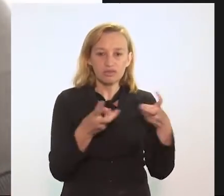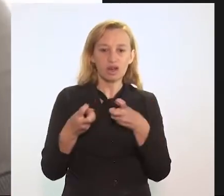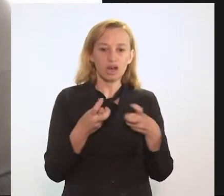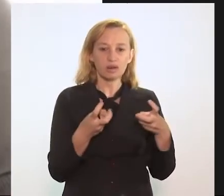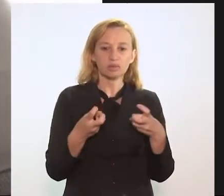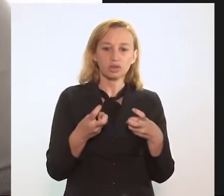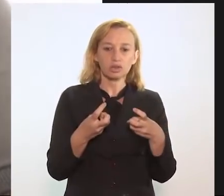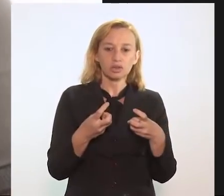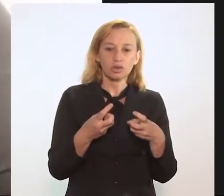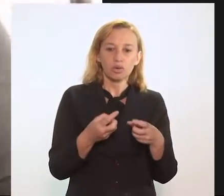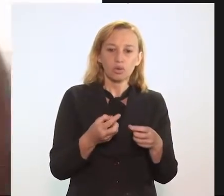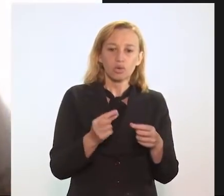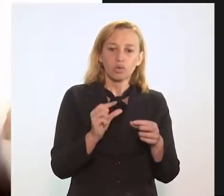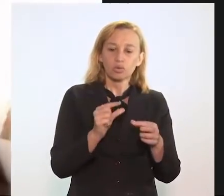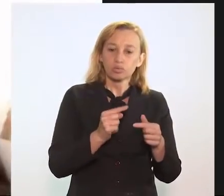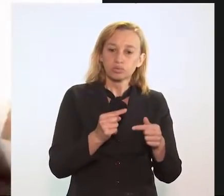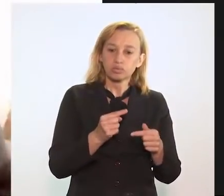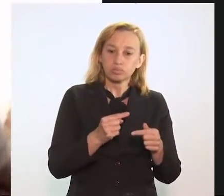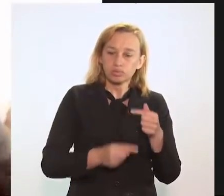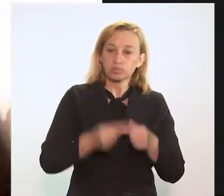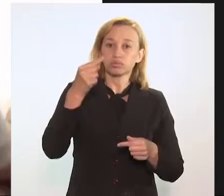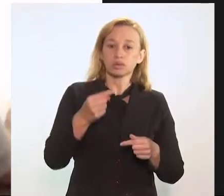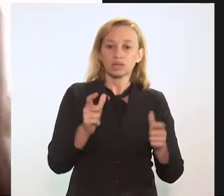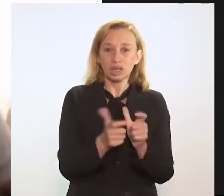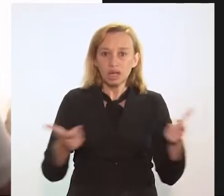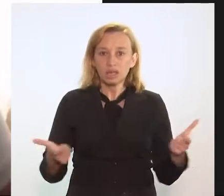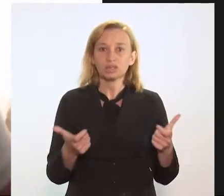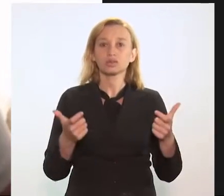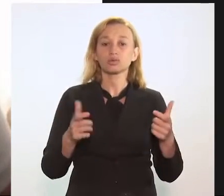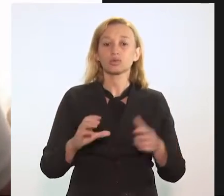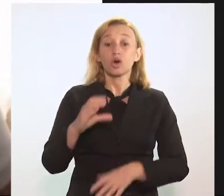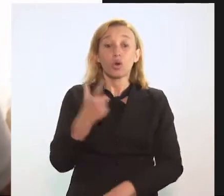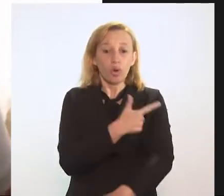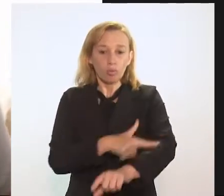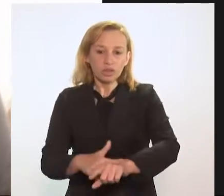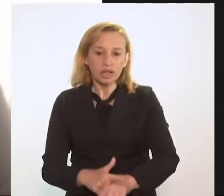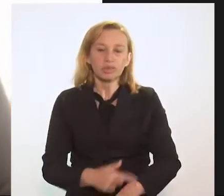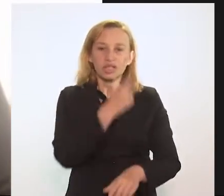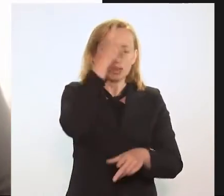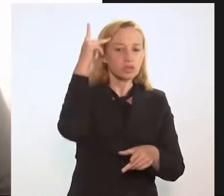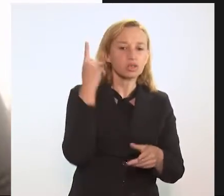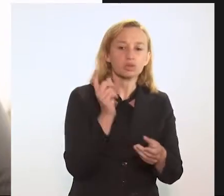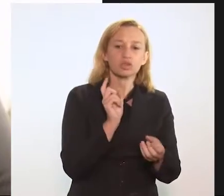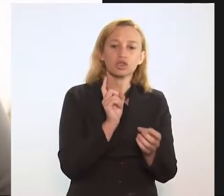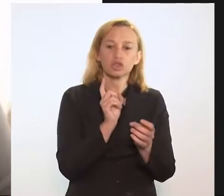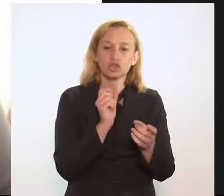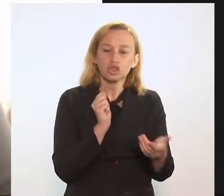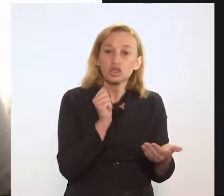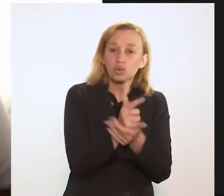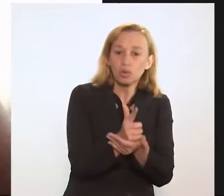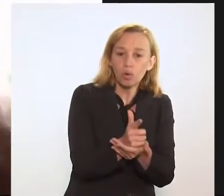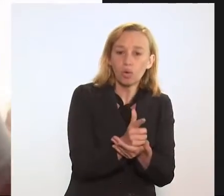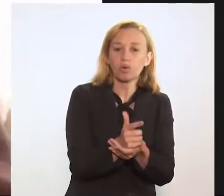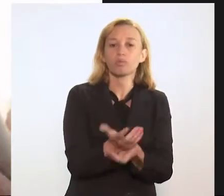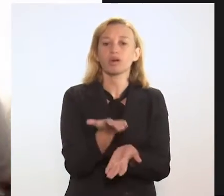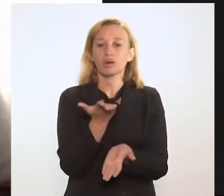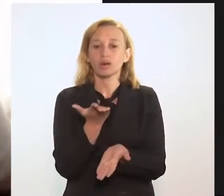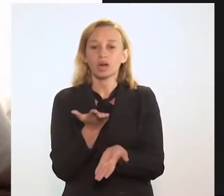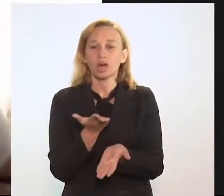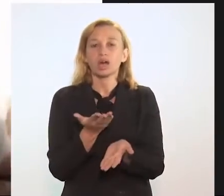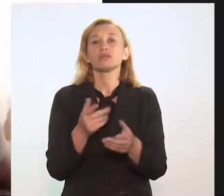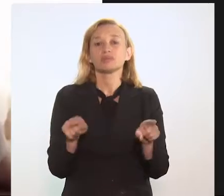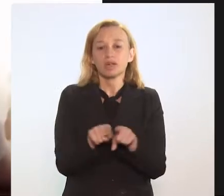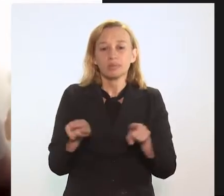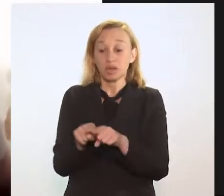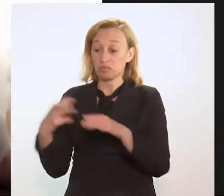um só, né, um salto bastante significativo, que envolveu mudança de comportamento do consumidor, envolveu adaptação por parte